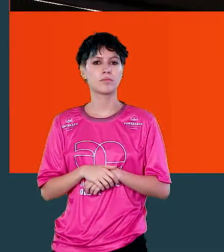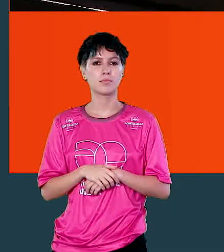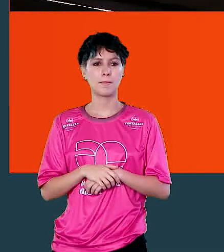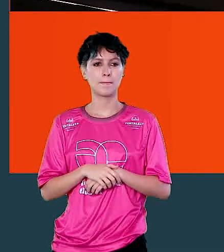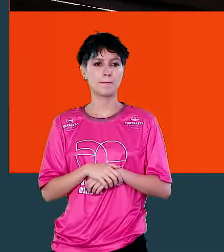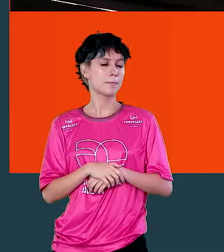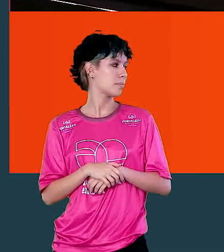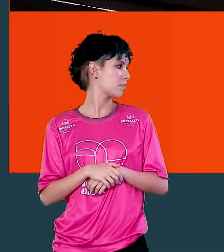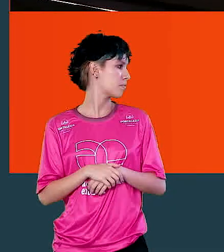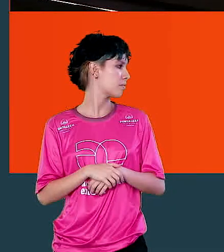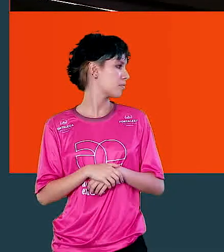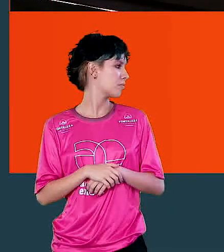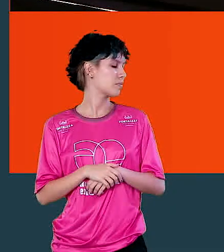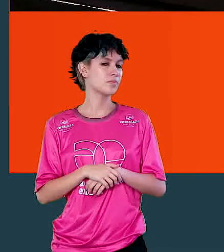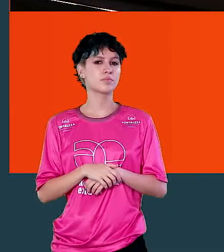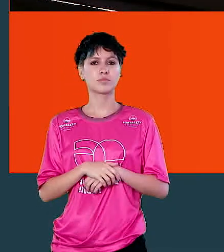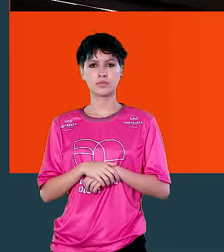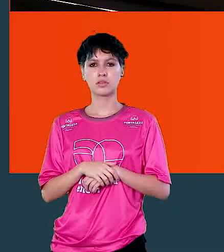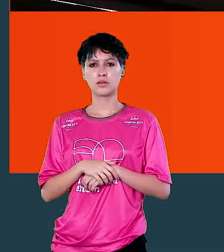de hidrogênio. Ó,